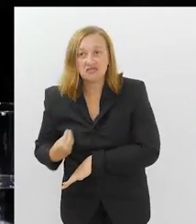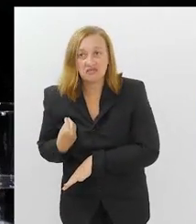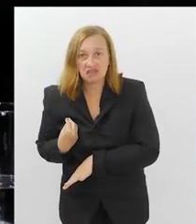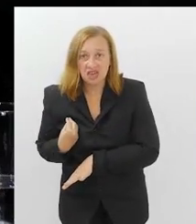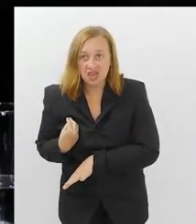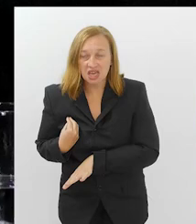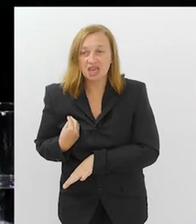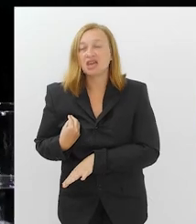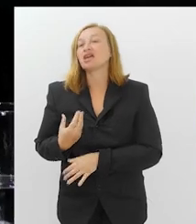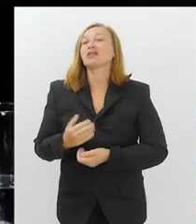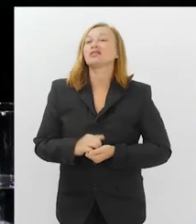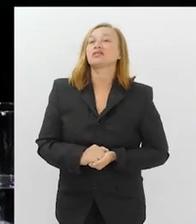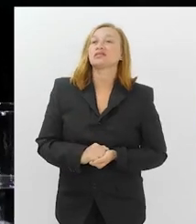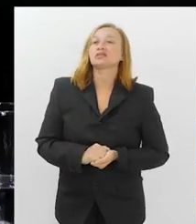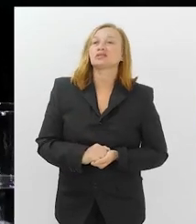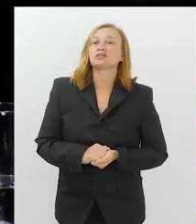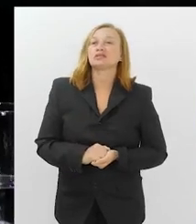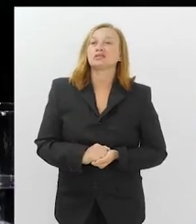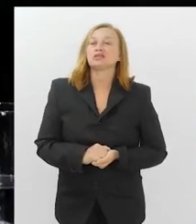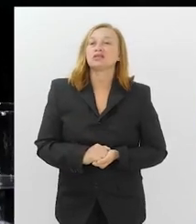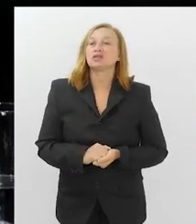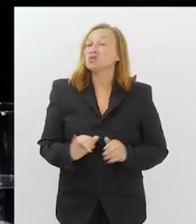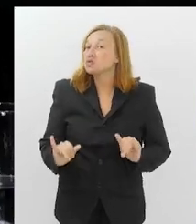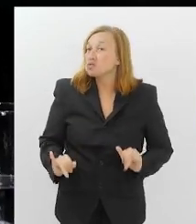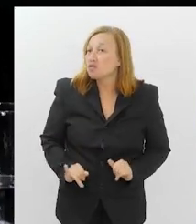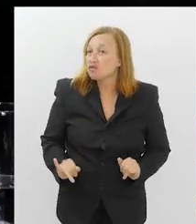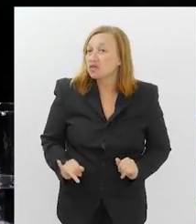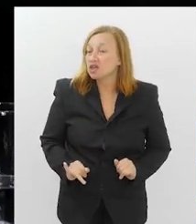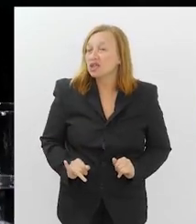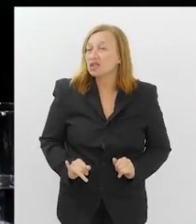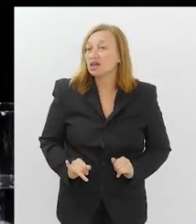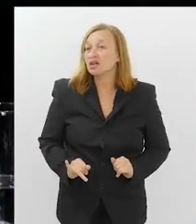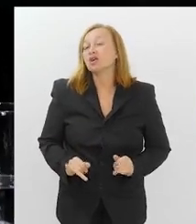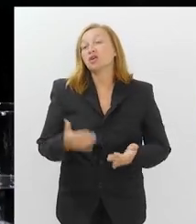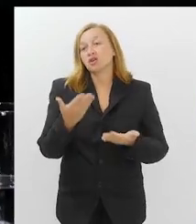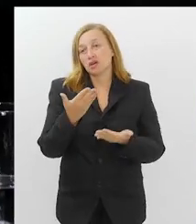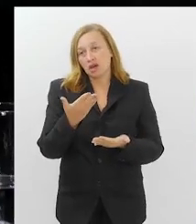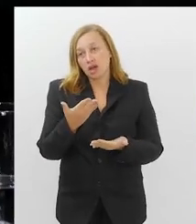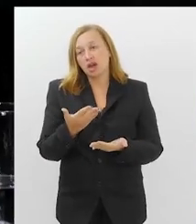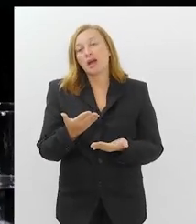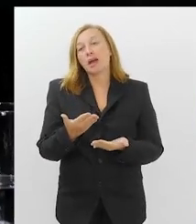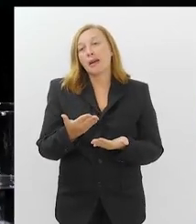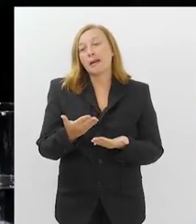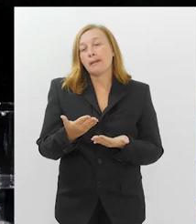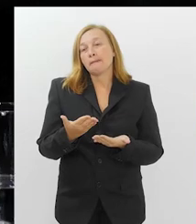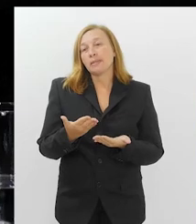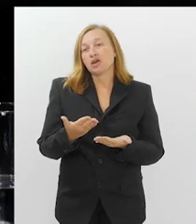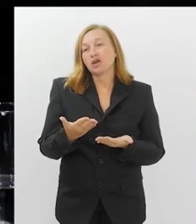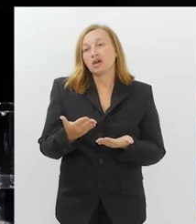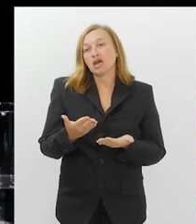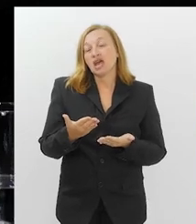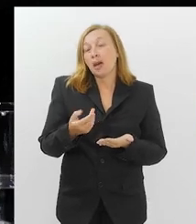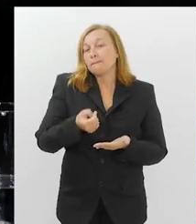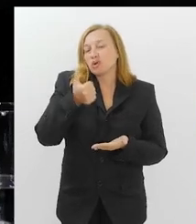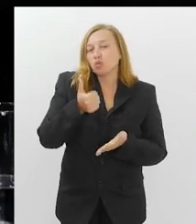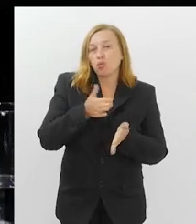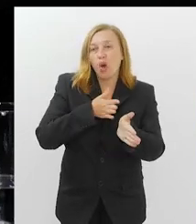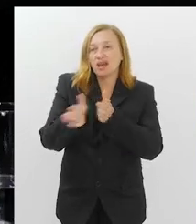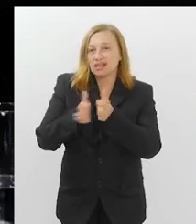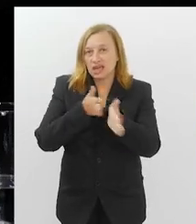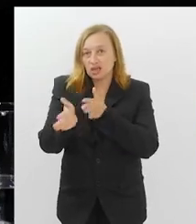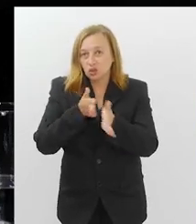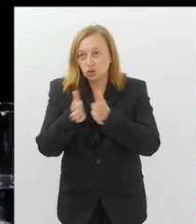periférica, aquela subalternizada historicamente, acaba pagando um preço mais alto, porque ela tem pouco